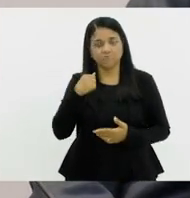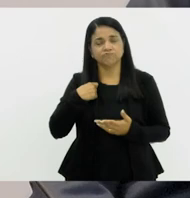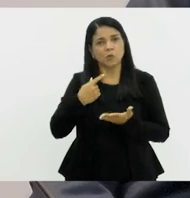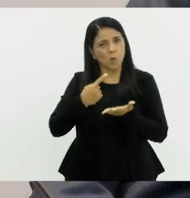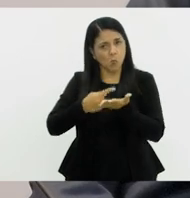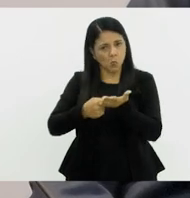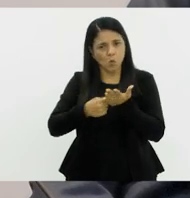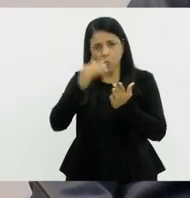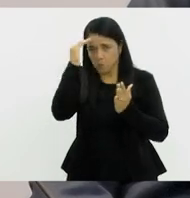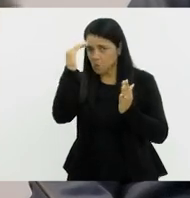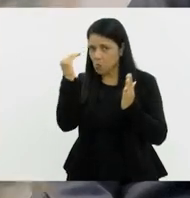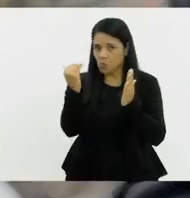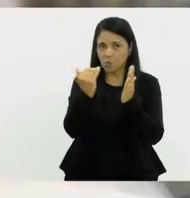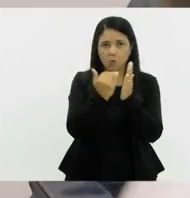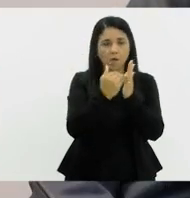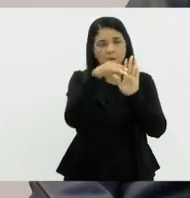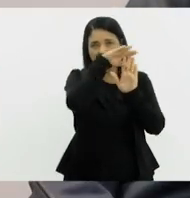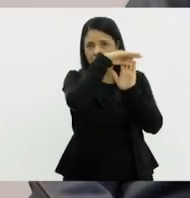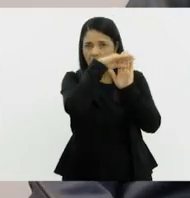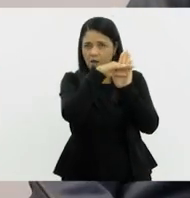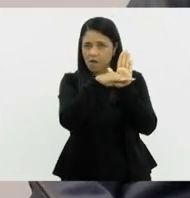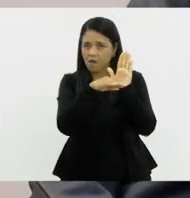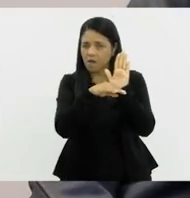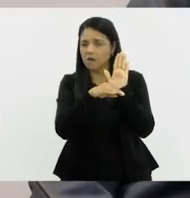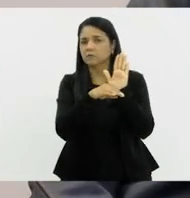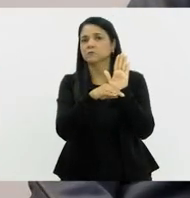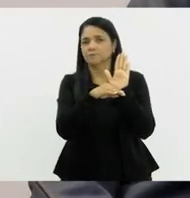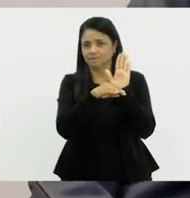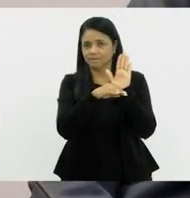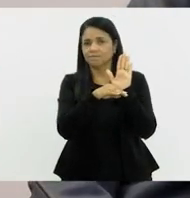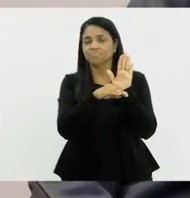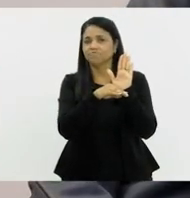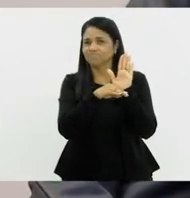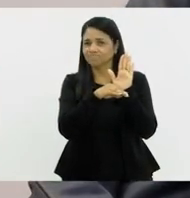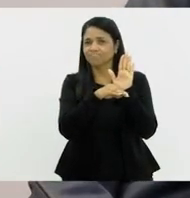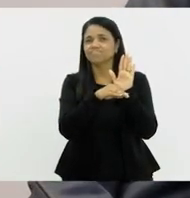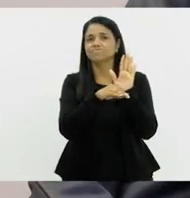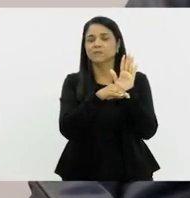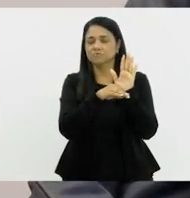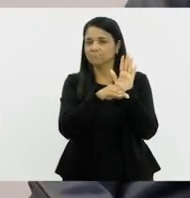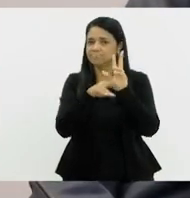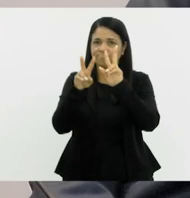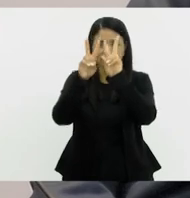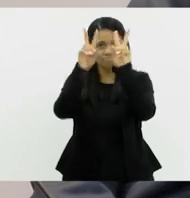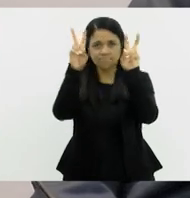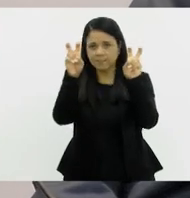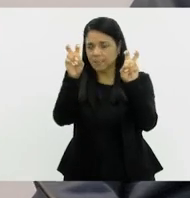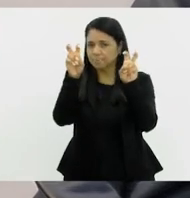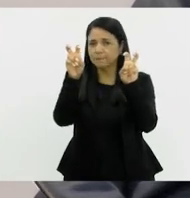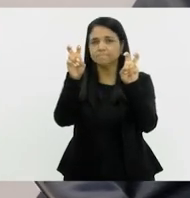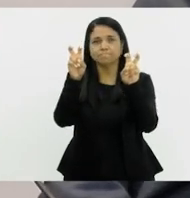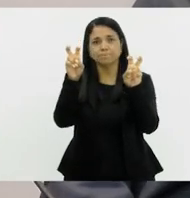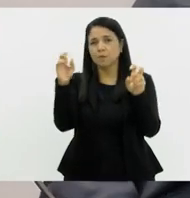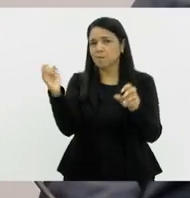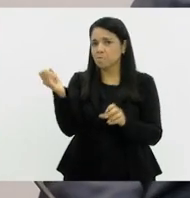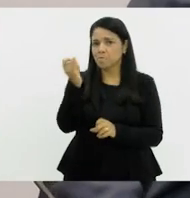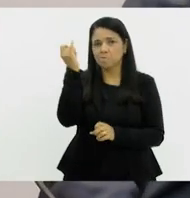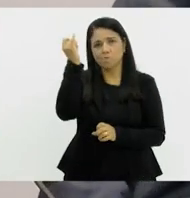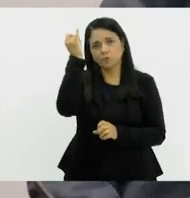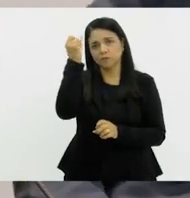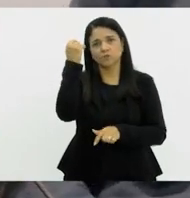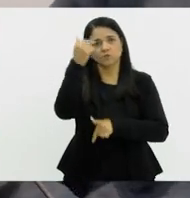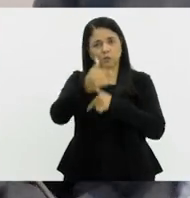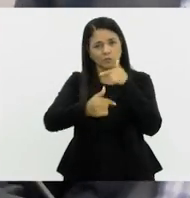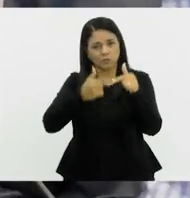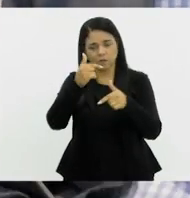compromete com essa pauta, traz e trouxe um elemento central com relação ao próprio trabalho